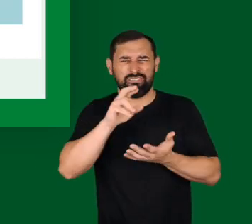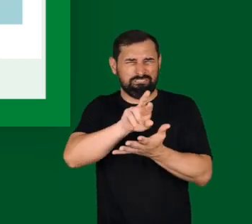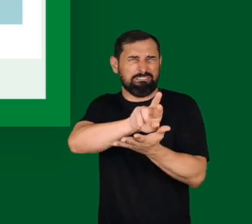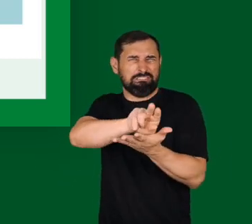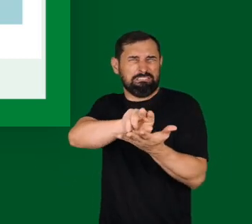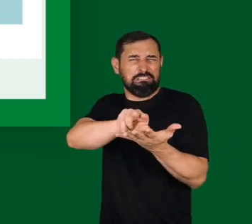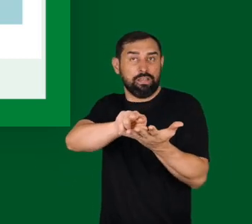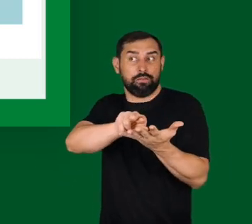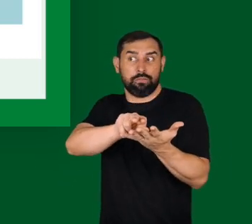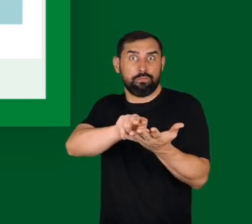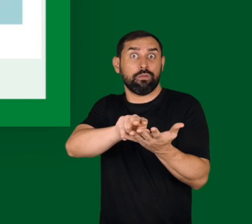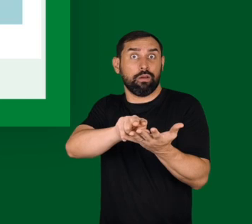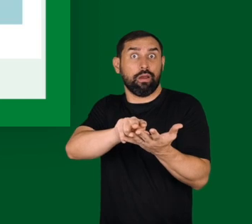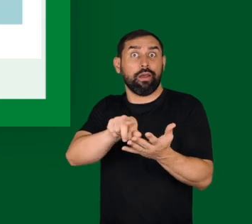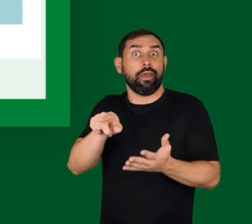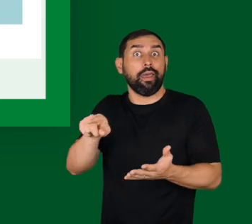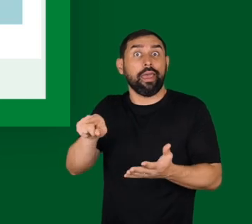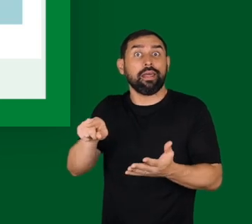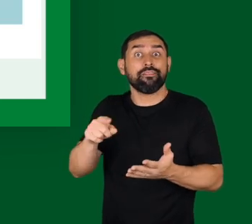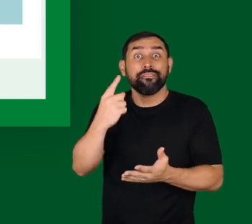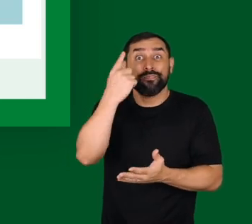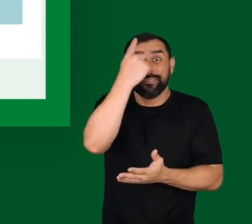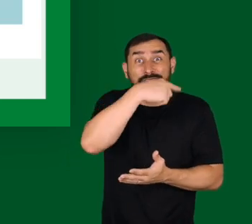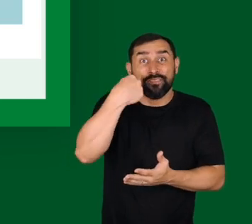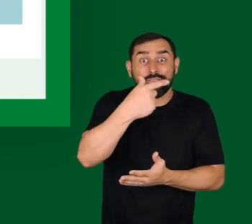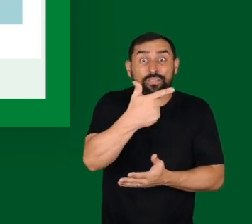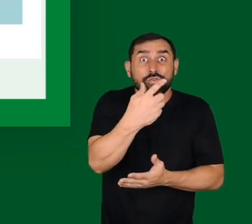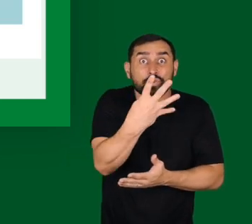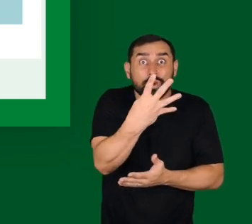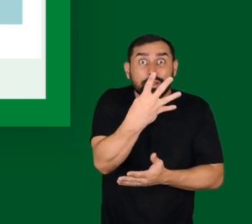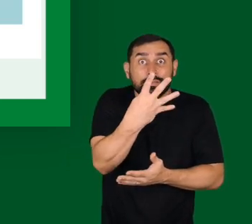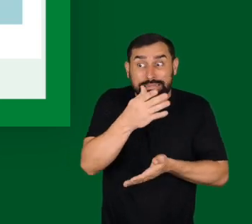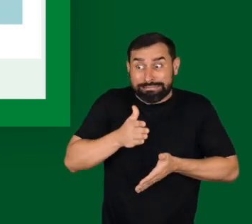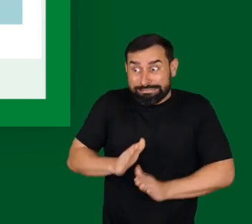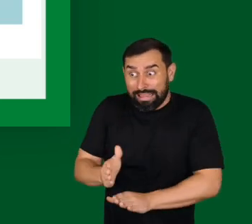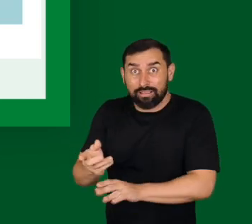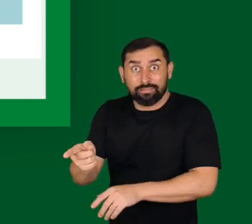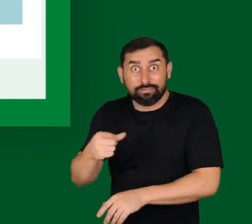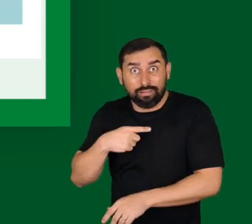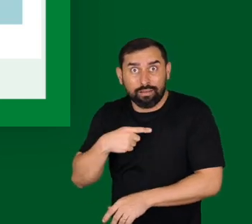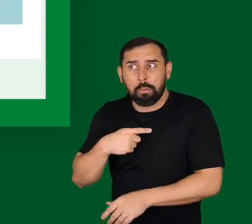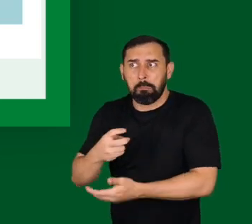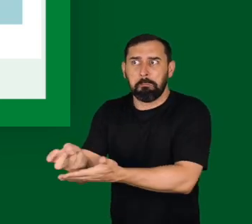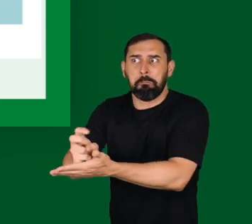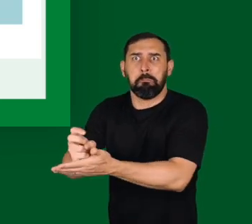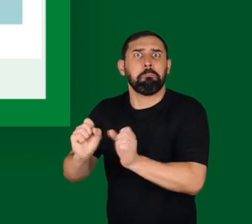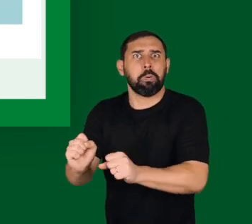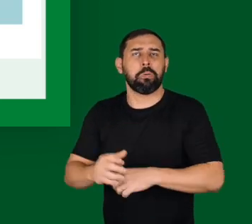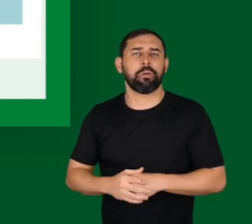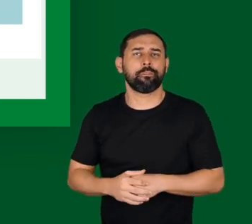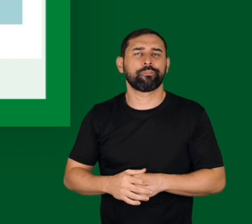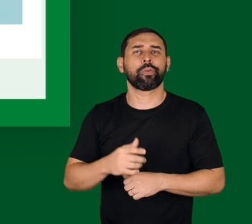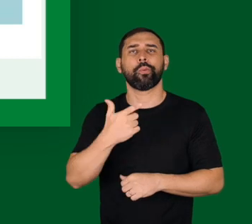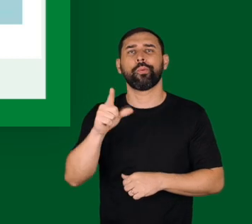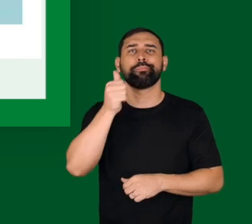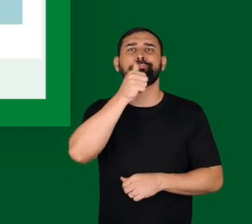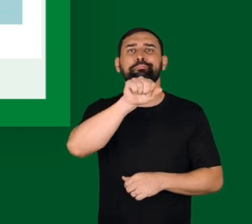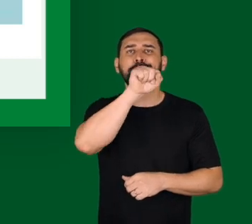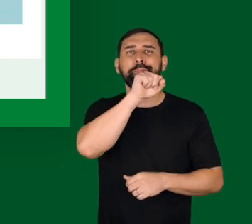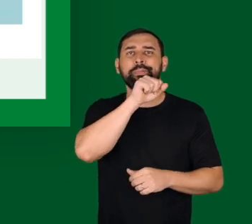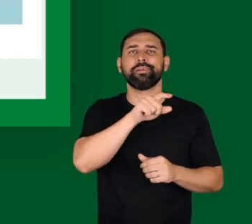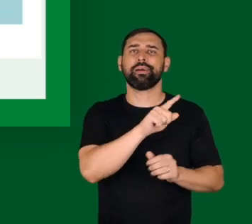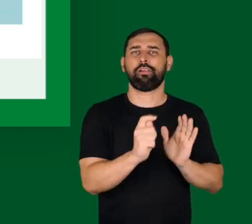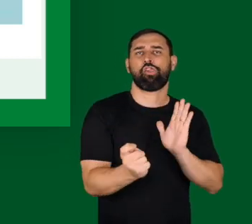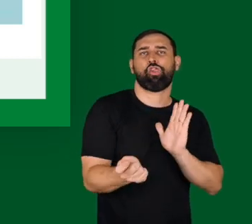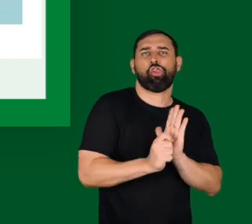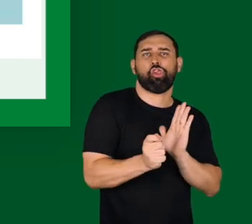levam ao maior risco de convulsão nas primeiras 24 horas de vida. Uma condição hoje que não é incomum,